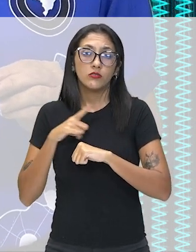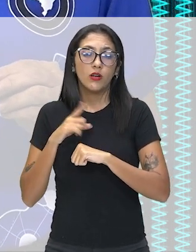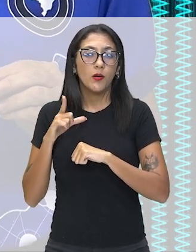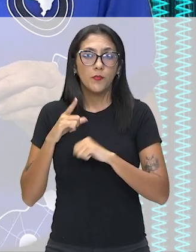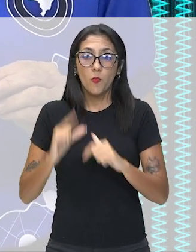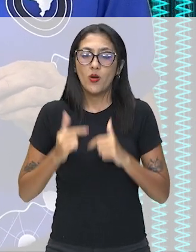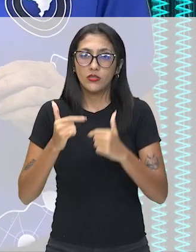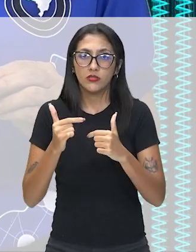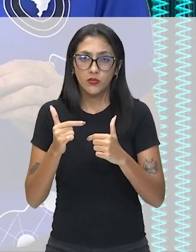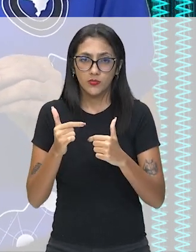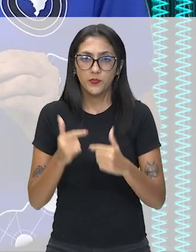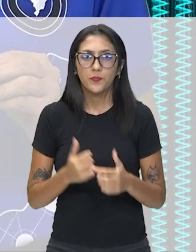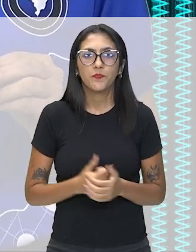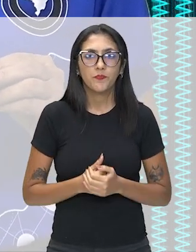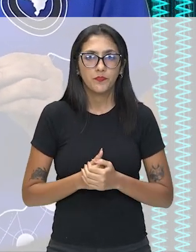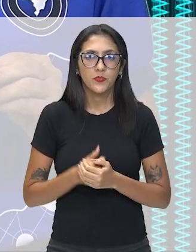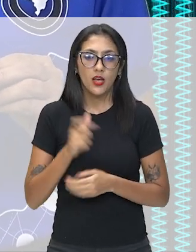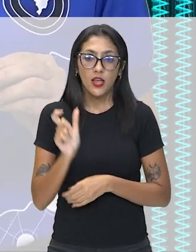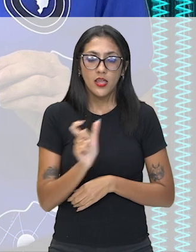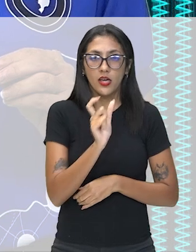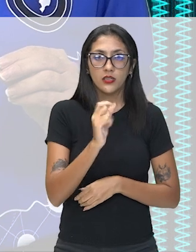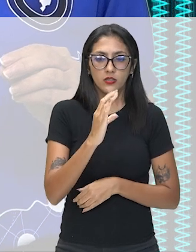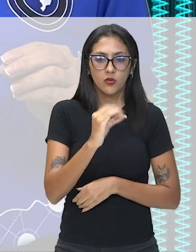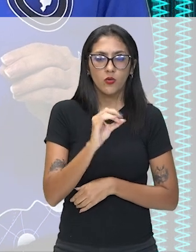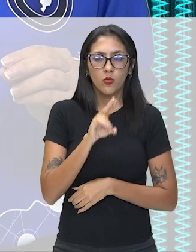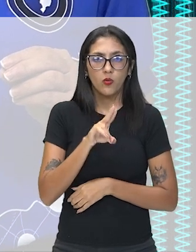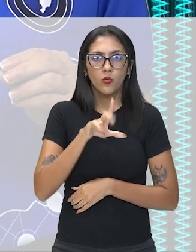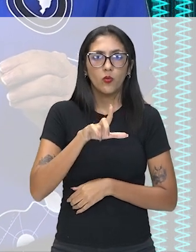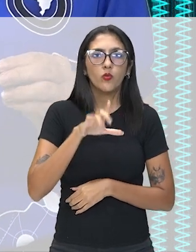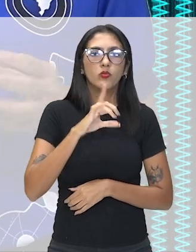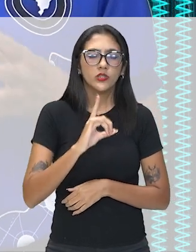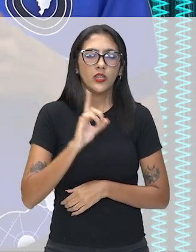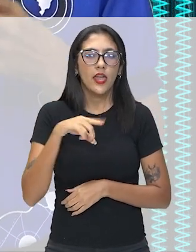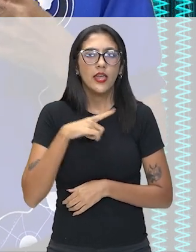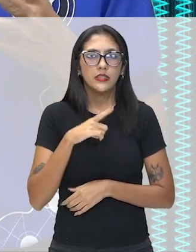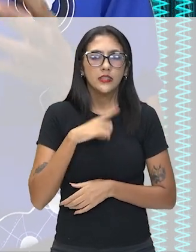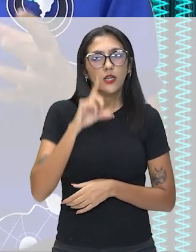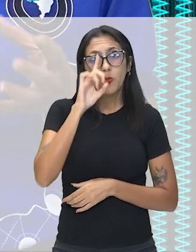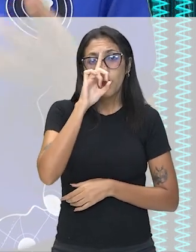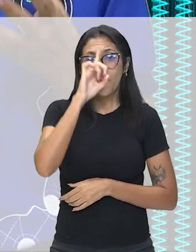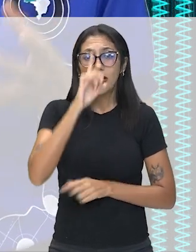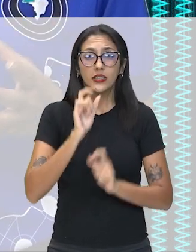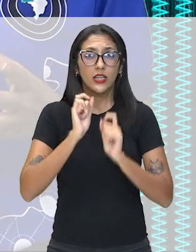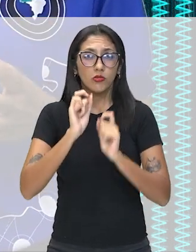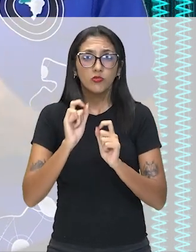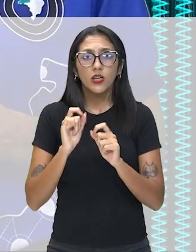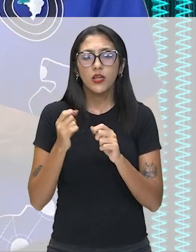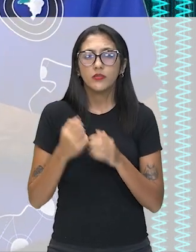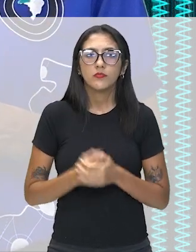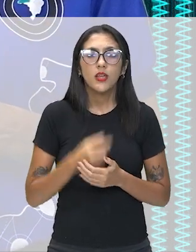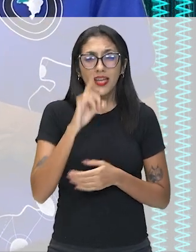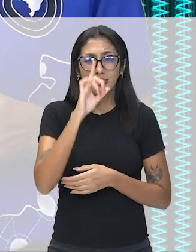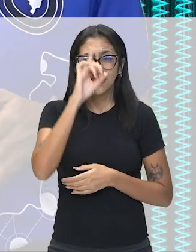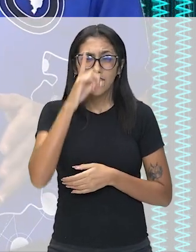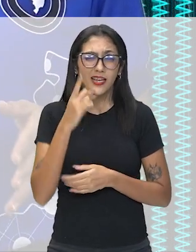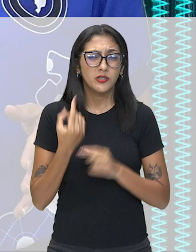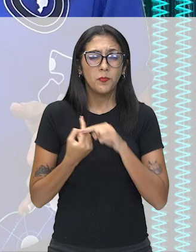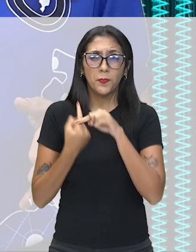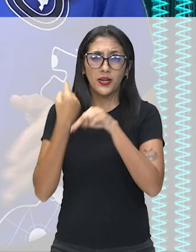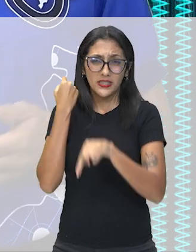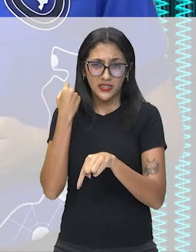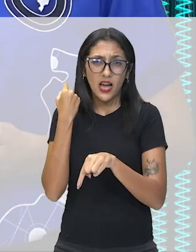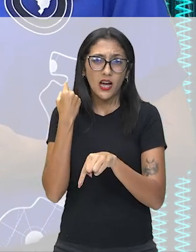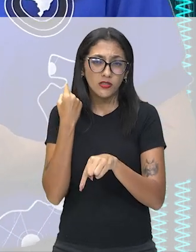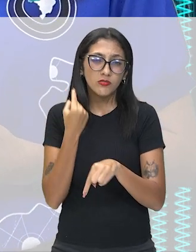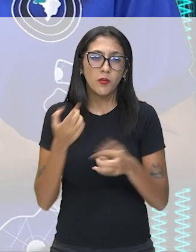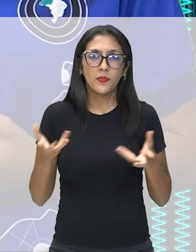pessoa está dando uma possibilidade naquela frase ou está acontecendo uma capacidade ou habilidade ali, tá? Ele vai dar